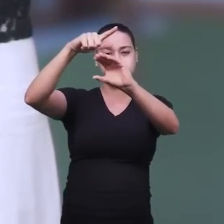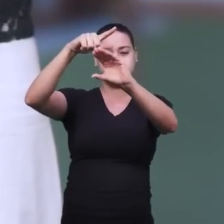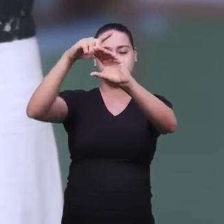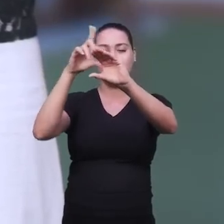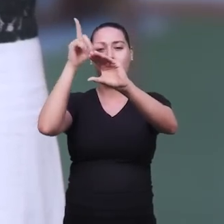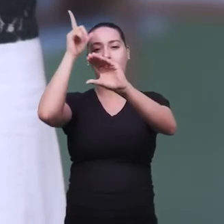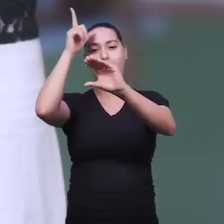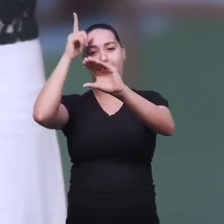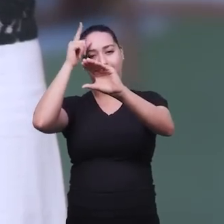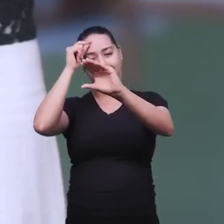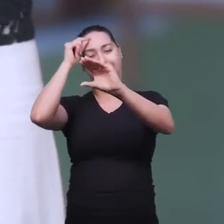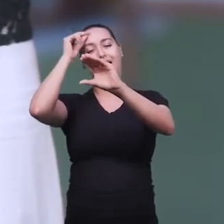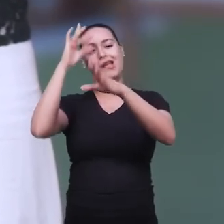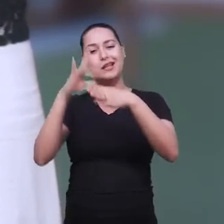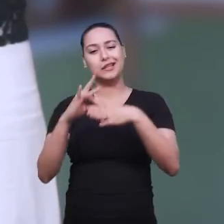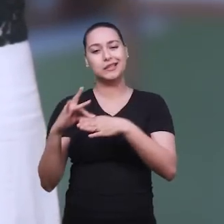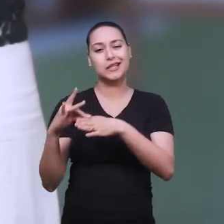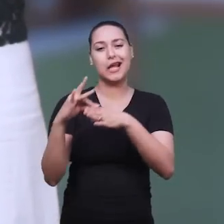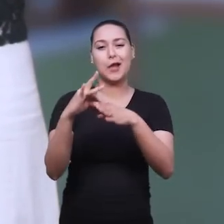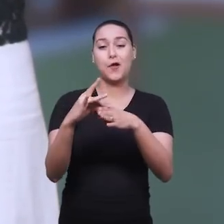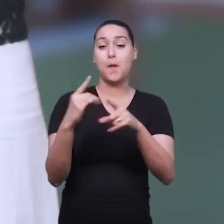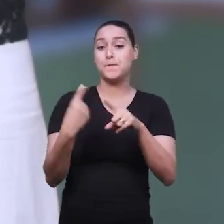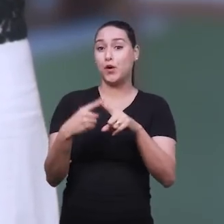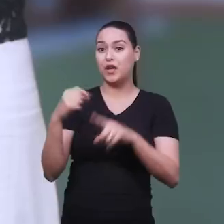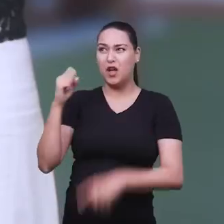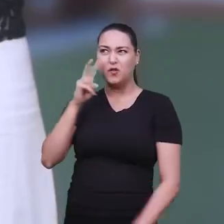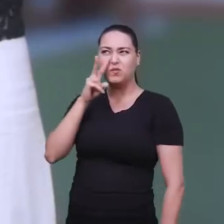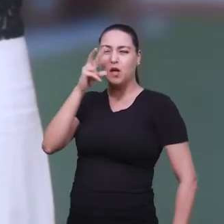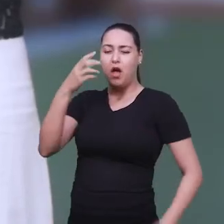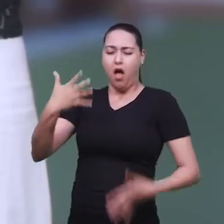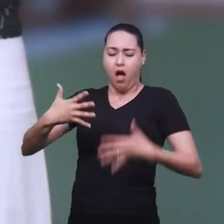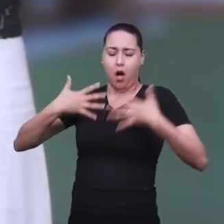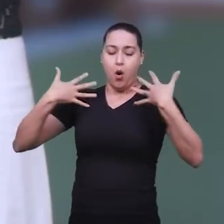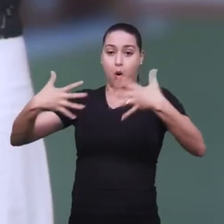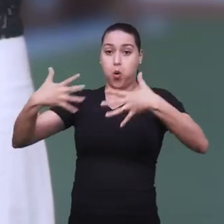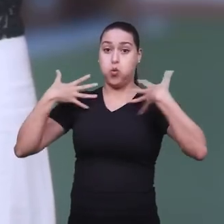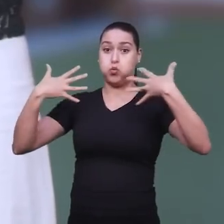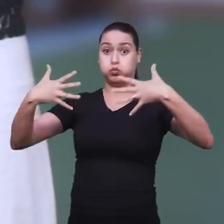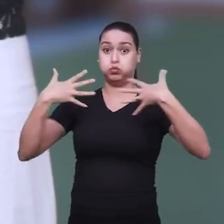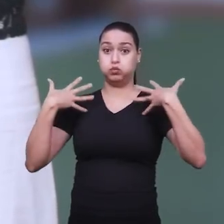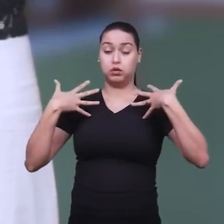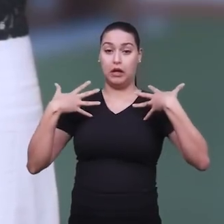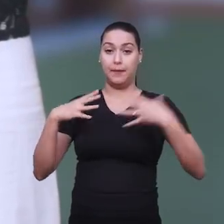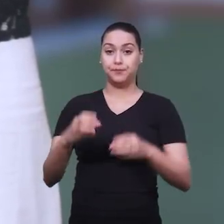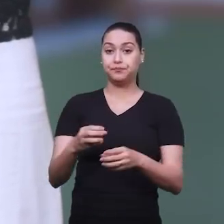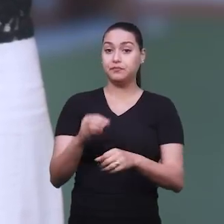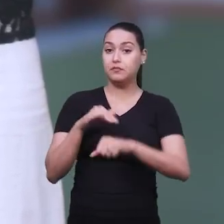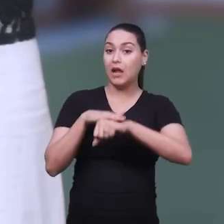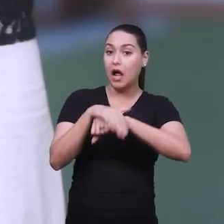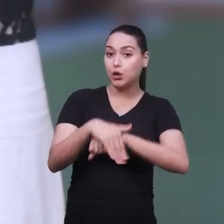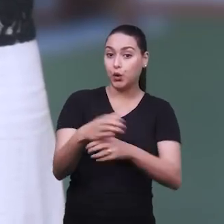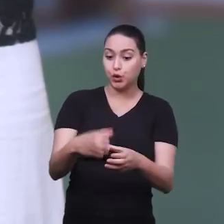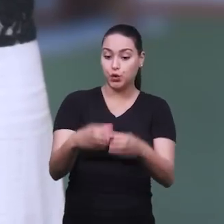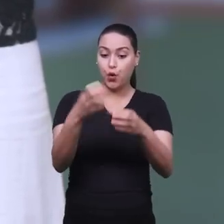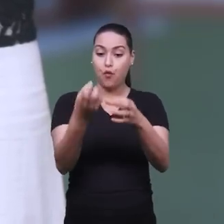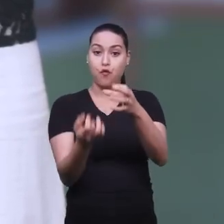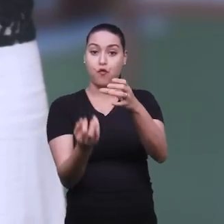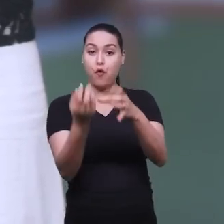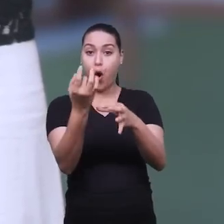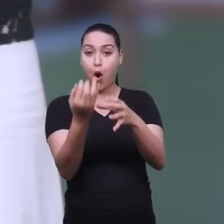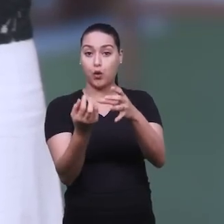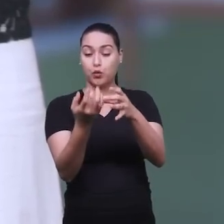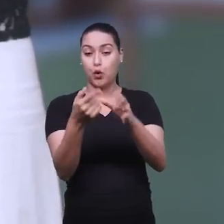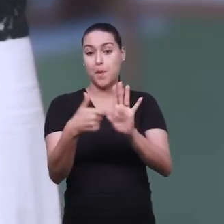trazia o refrigério, protegendo do forte calor do deserto. À noite, a coluna de fogo, além de